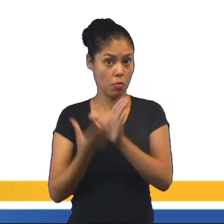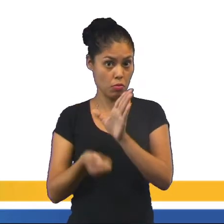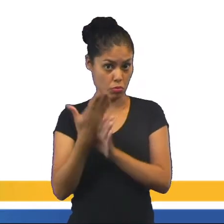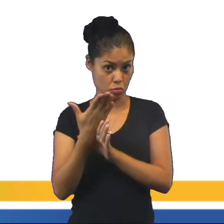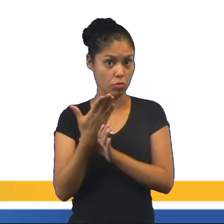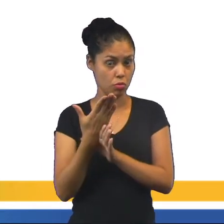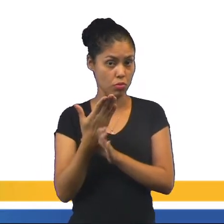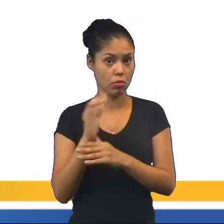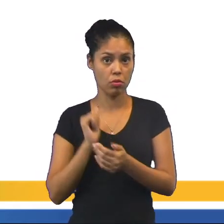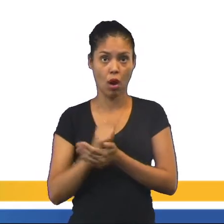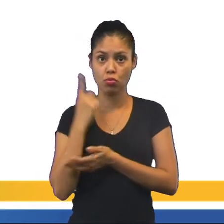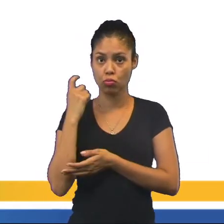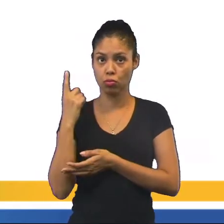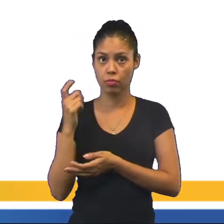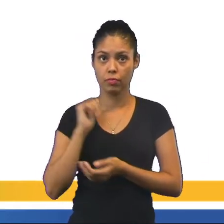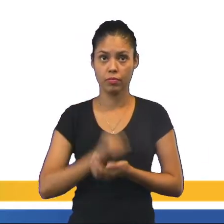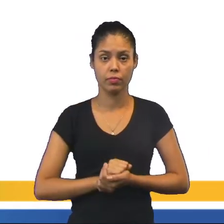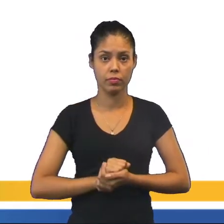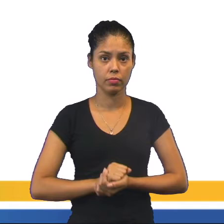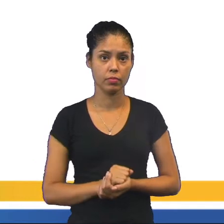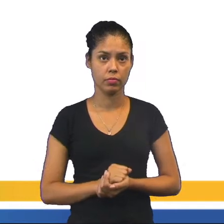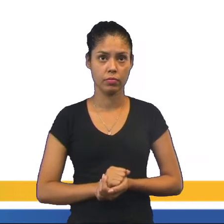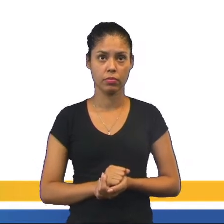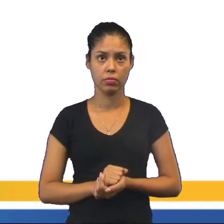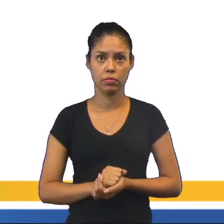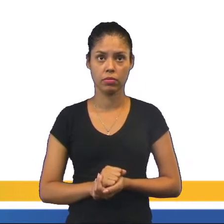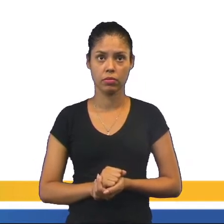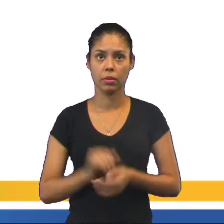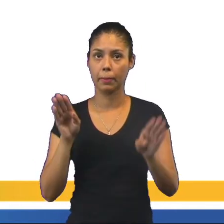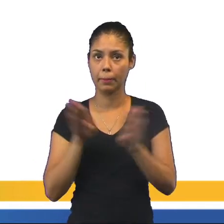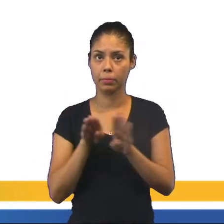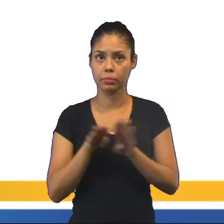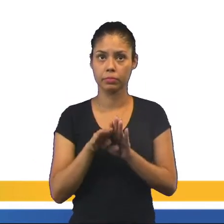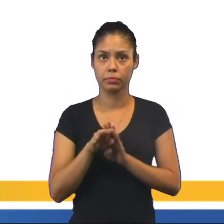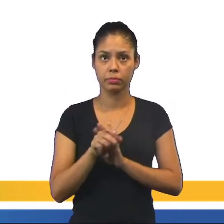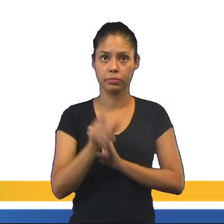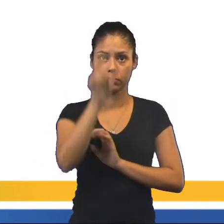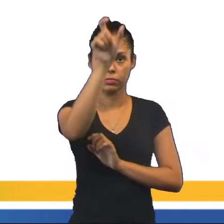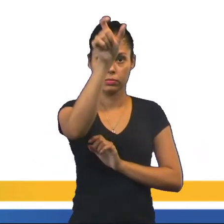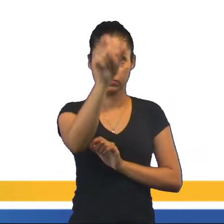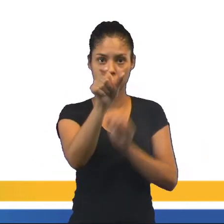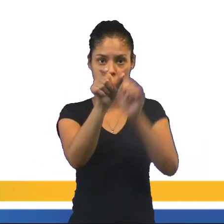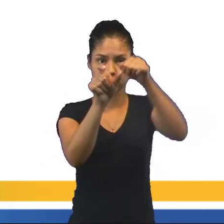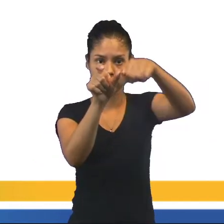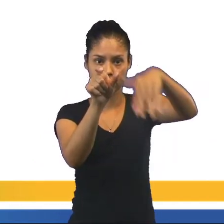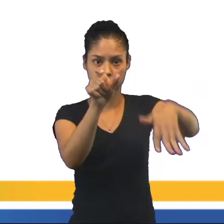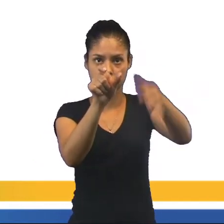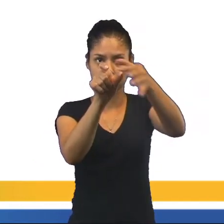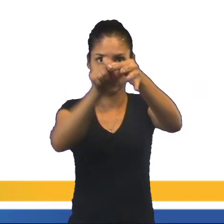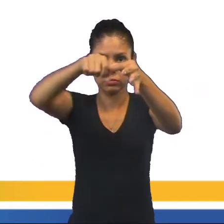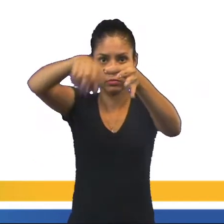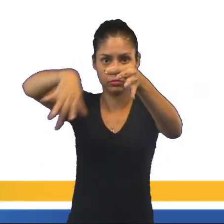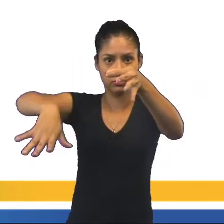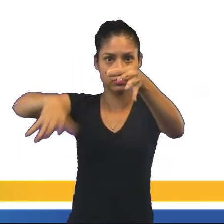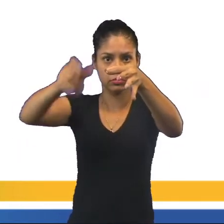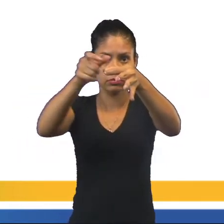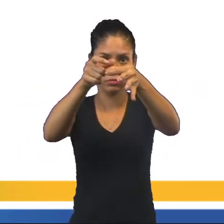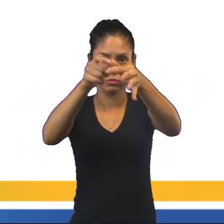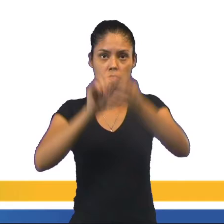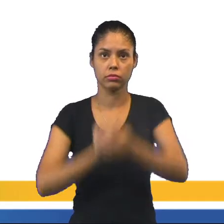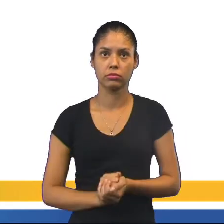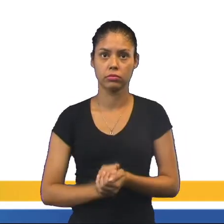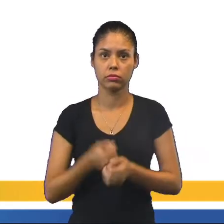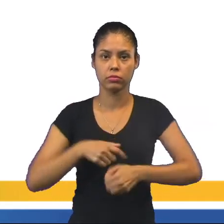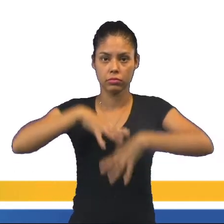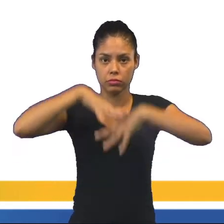produção de som. Temos aí também a traqueia, que vai garantir a passagem do ar